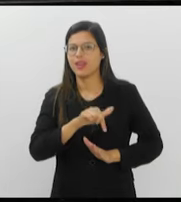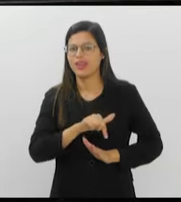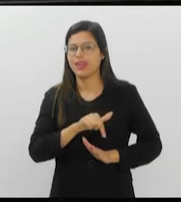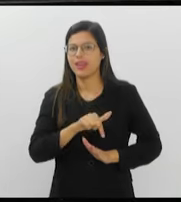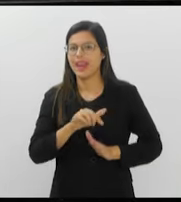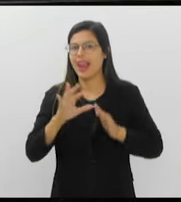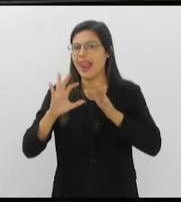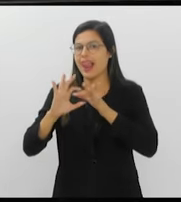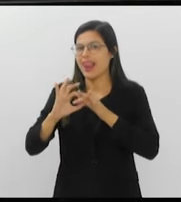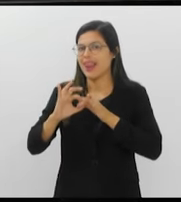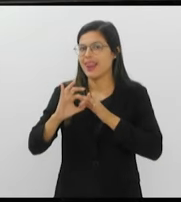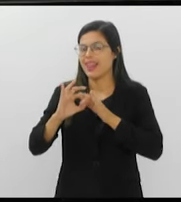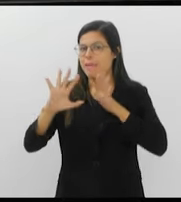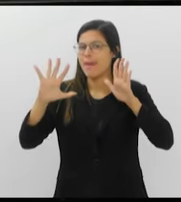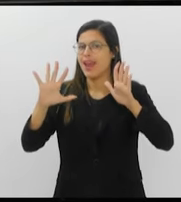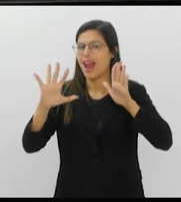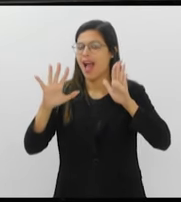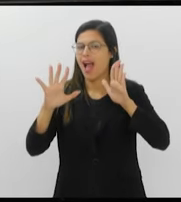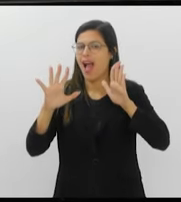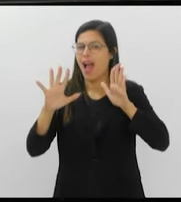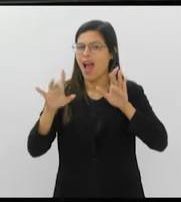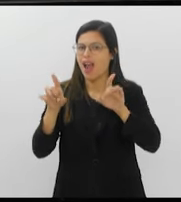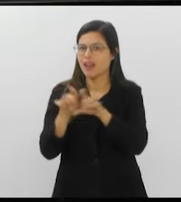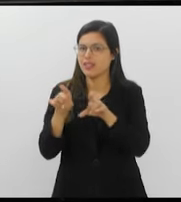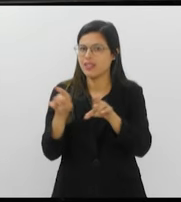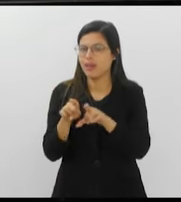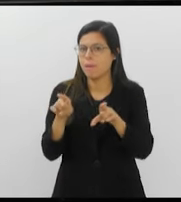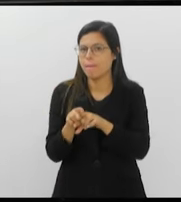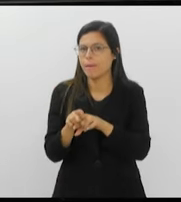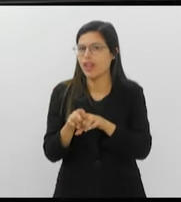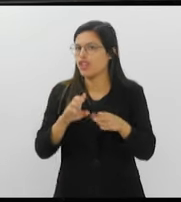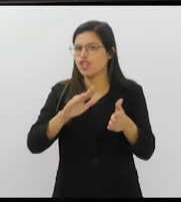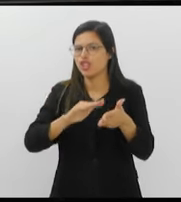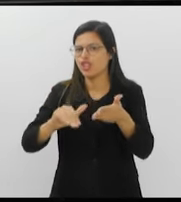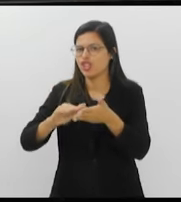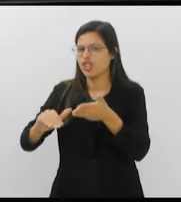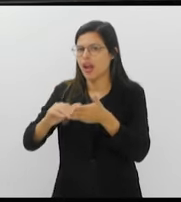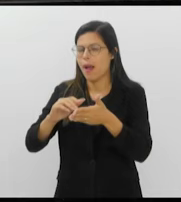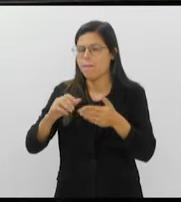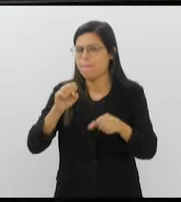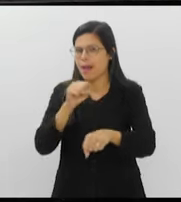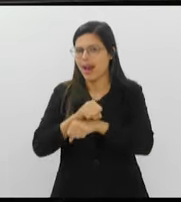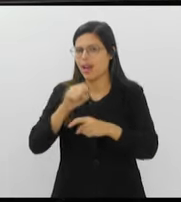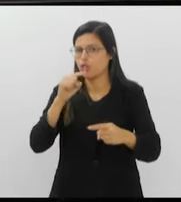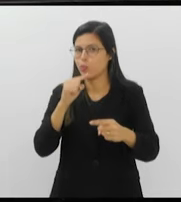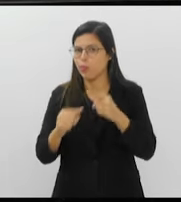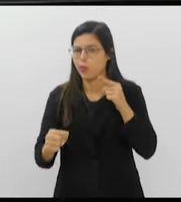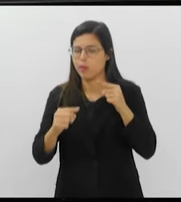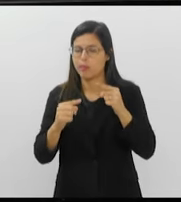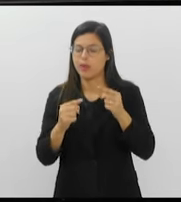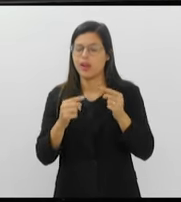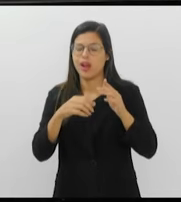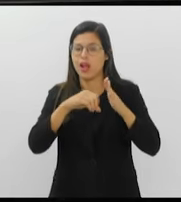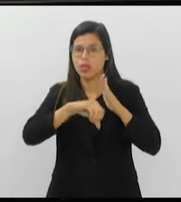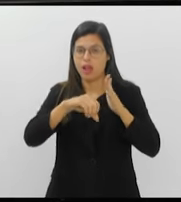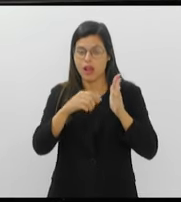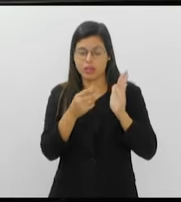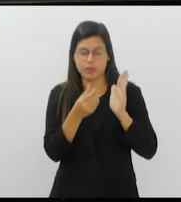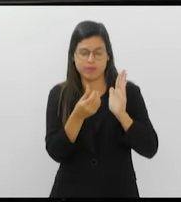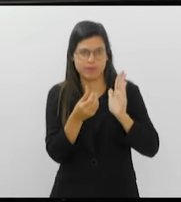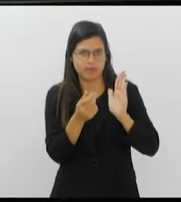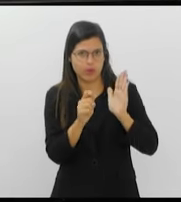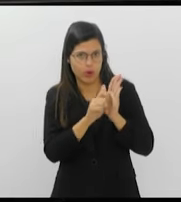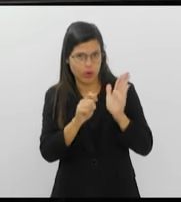a liberalização e a descriminalização de todas as drogas. Além disso, eles